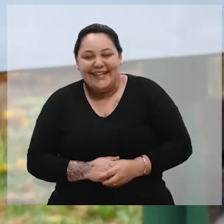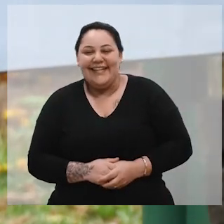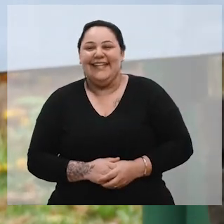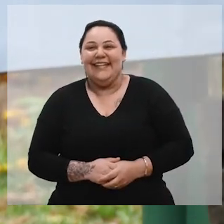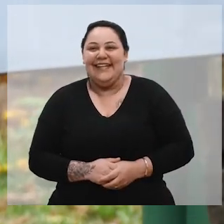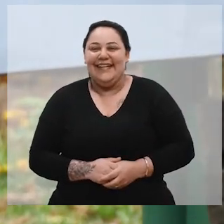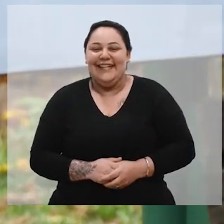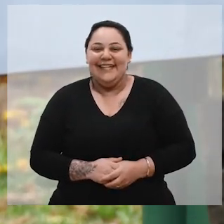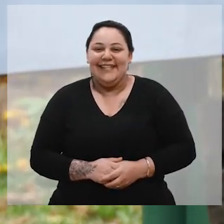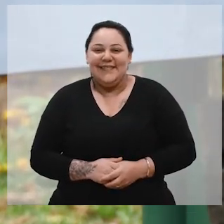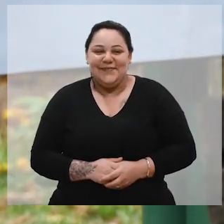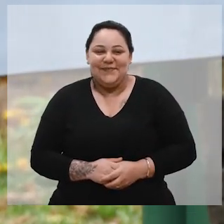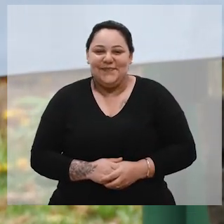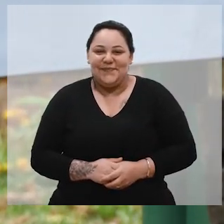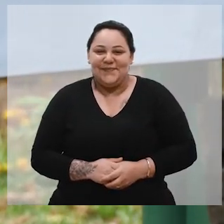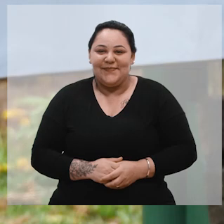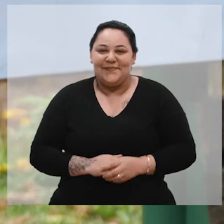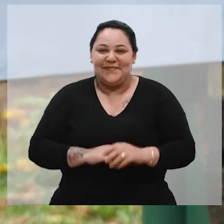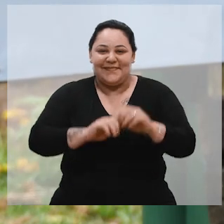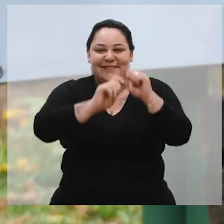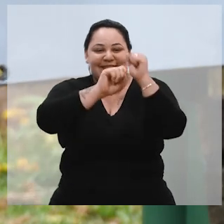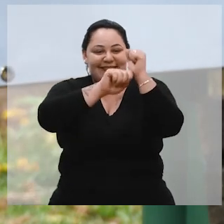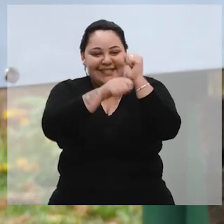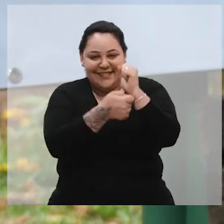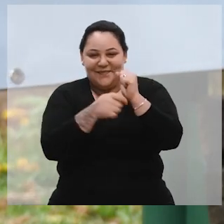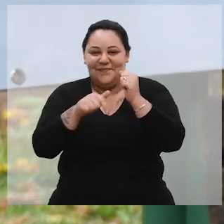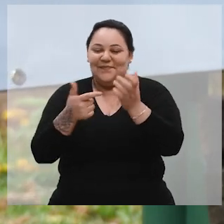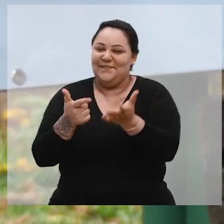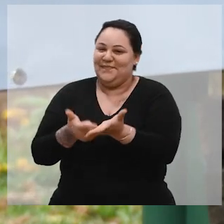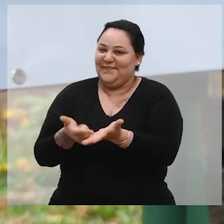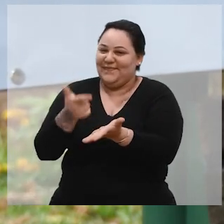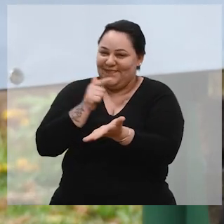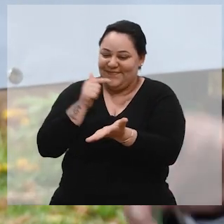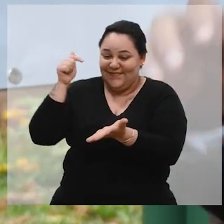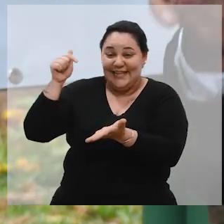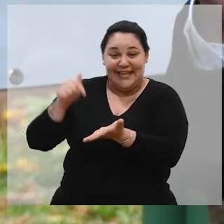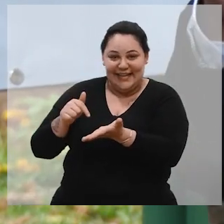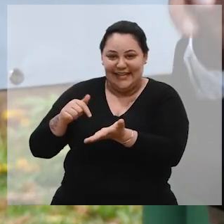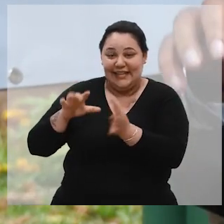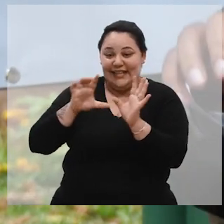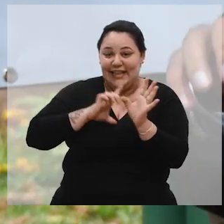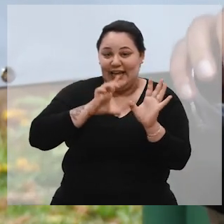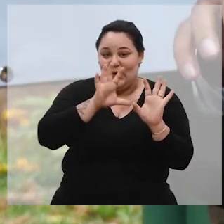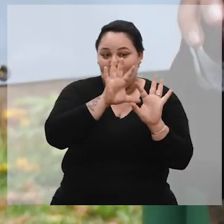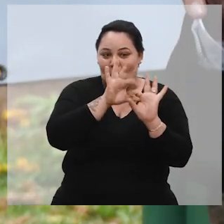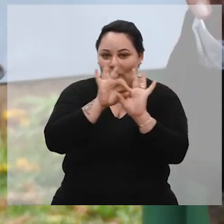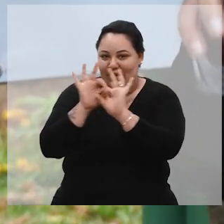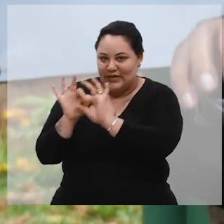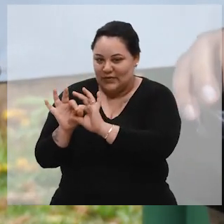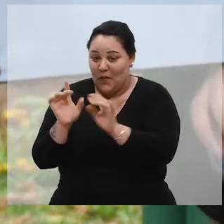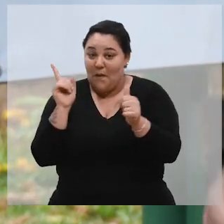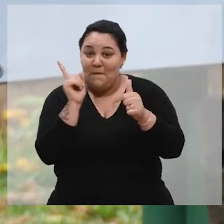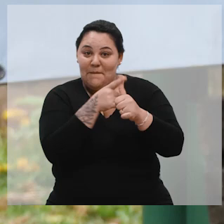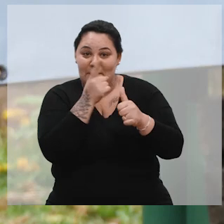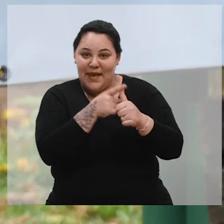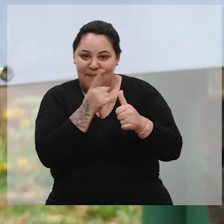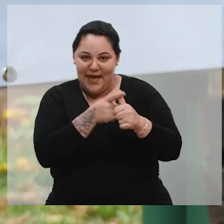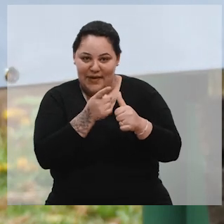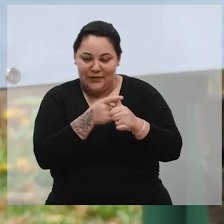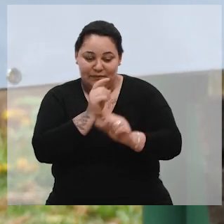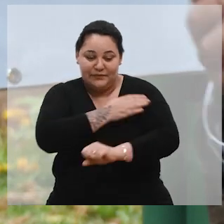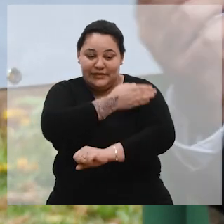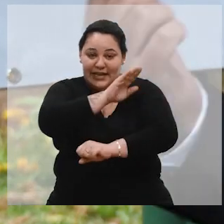de não feira, digamos assim. E O Segredo aqui da Escaramuça, ele pega um contexto, primeiro interiorano da